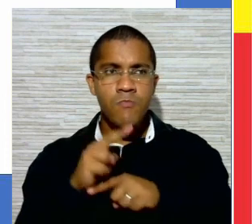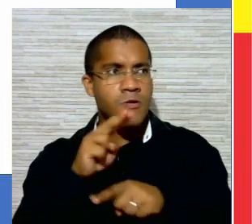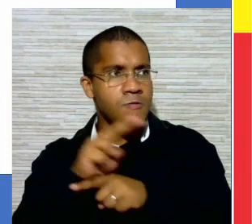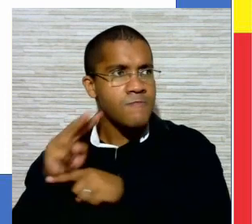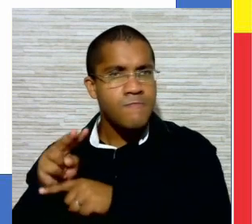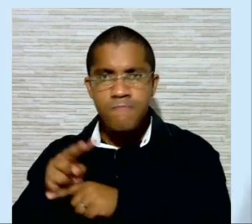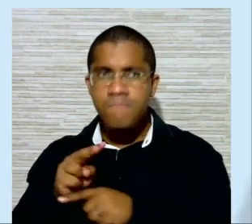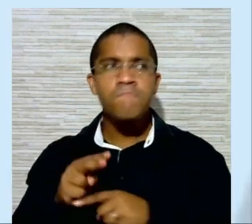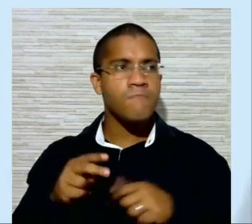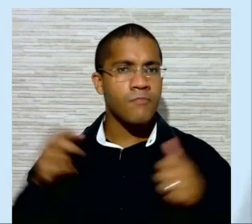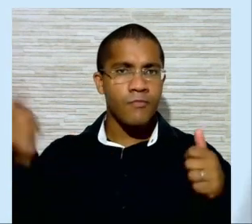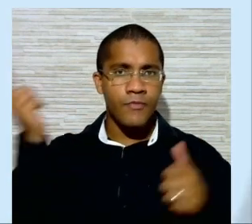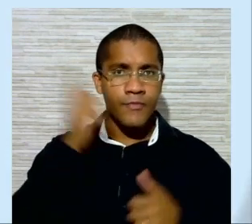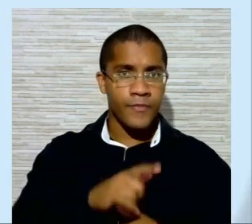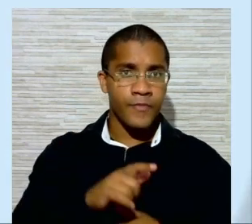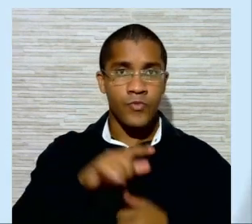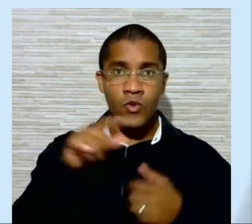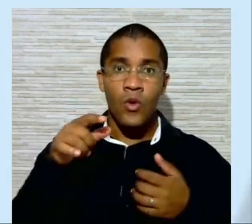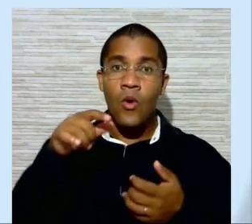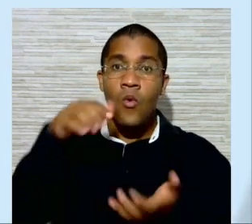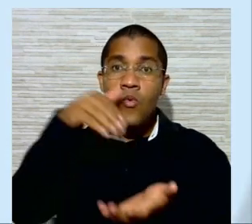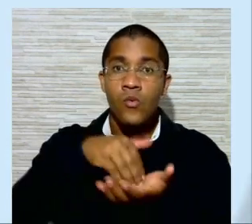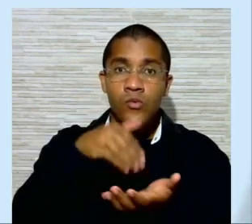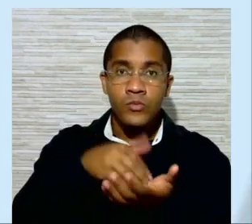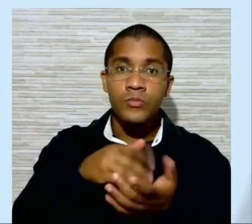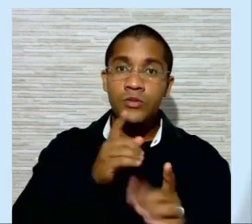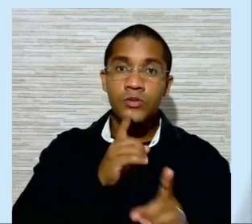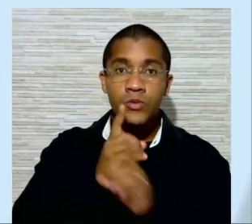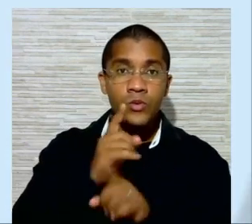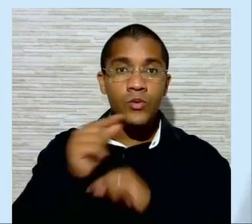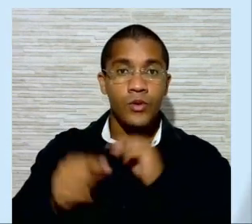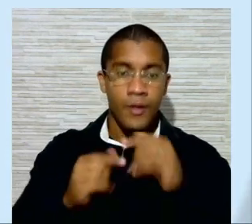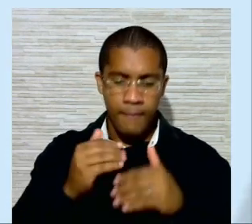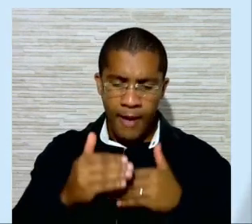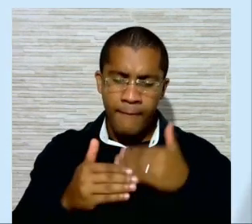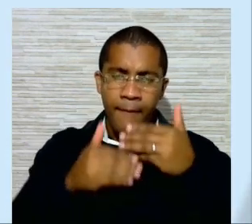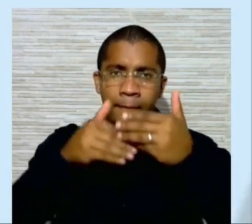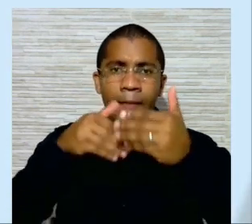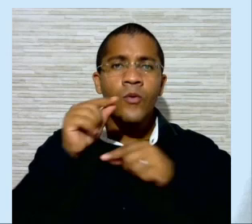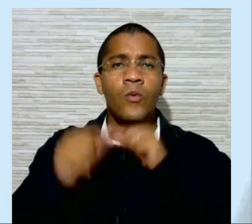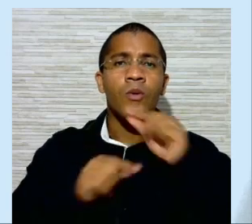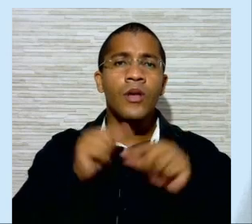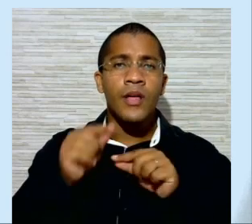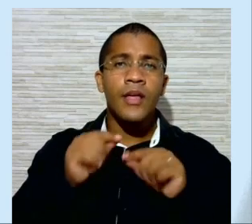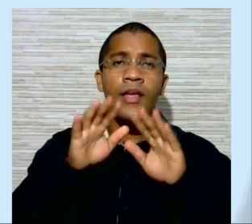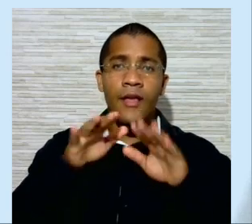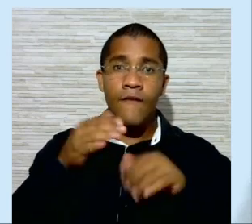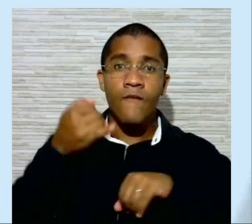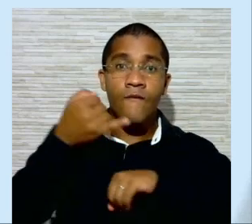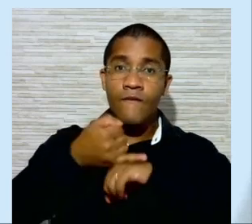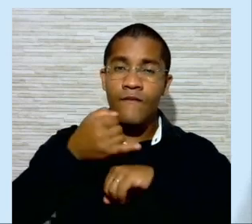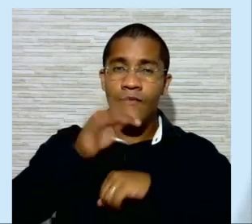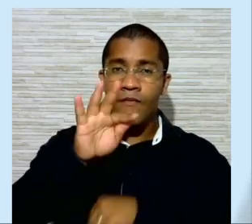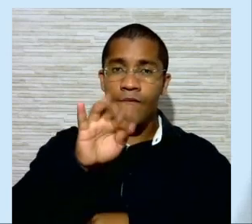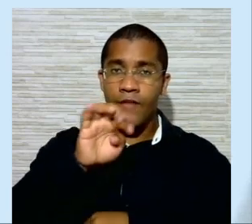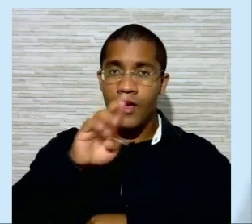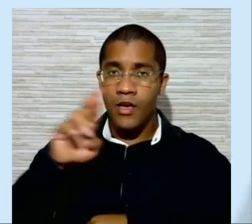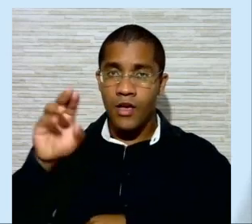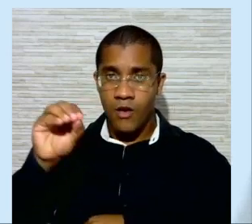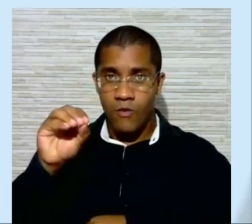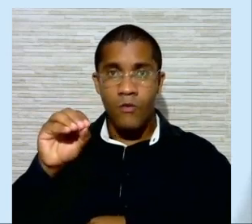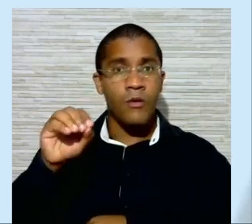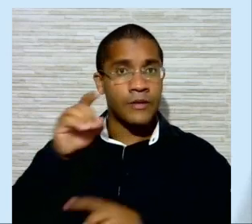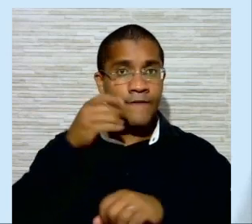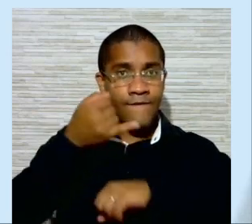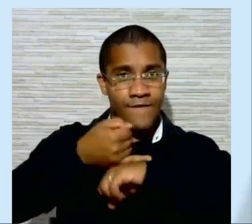defender, ok? O último metal que a gente conseguiu descobrir nesse processo de idade dos metais foi o ferro, tá? Então,